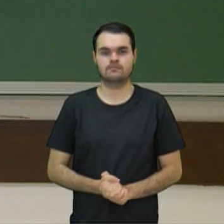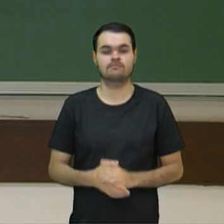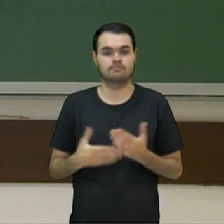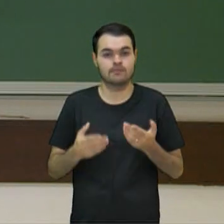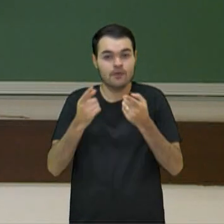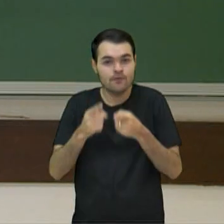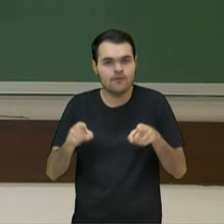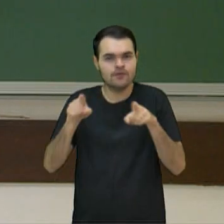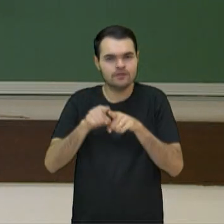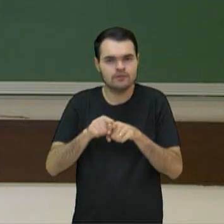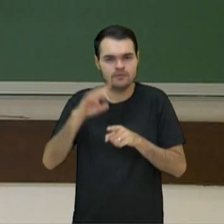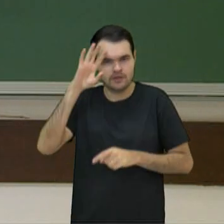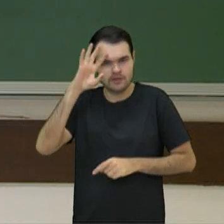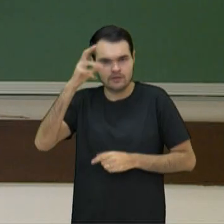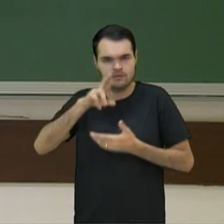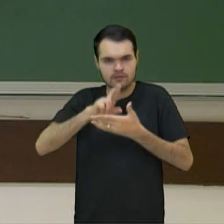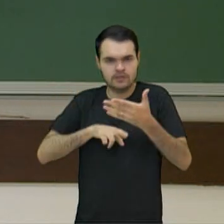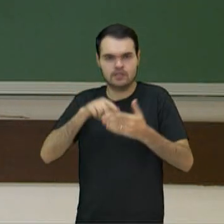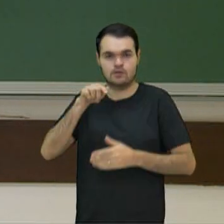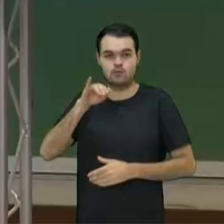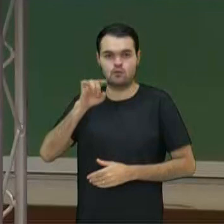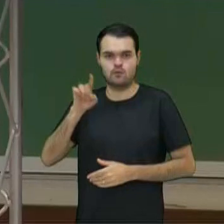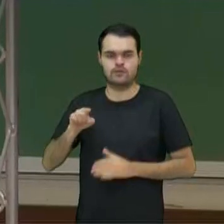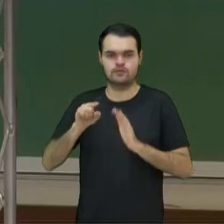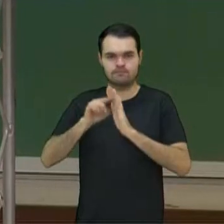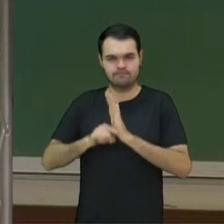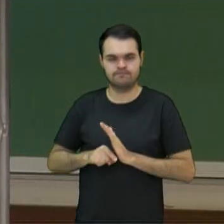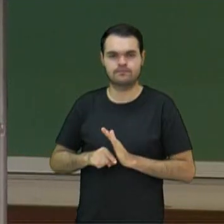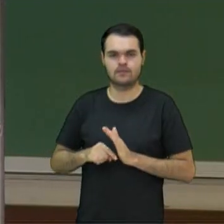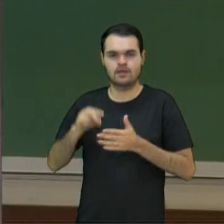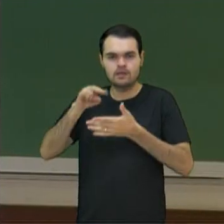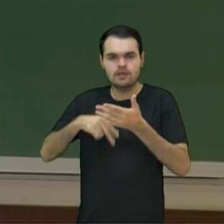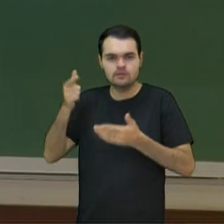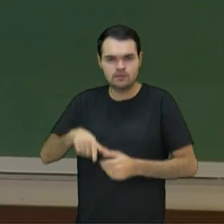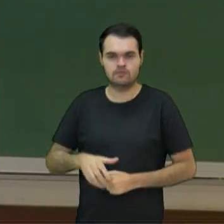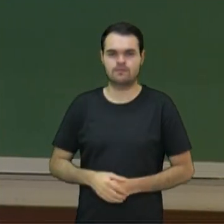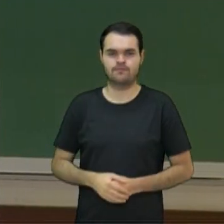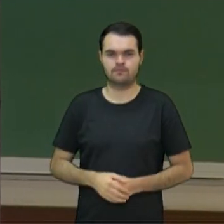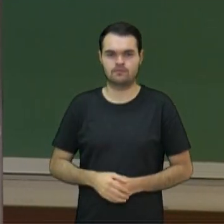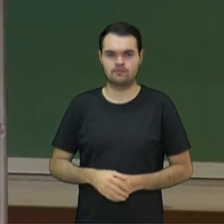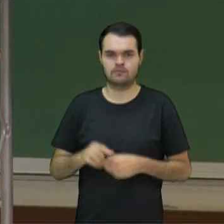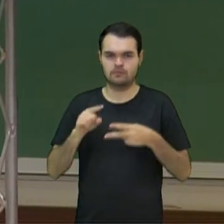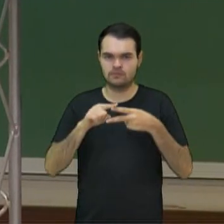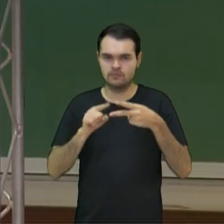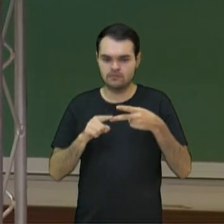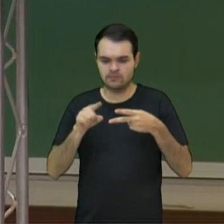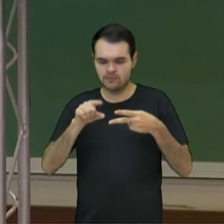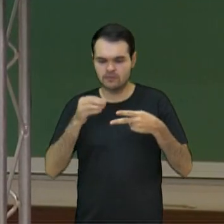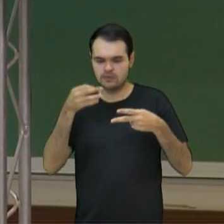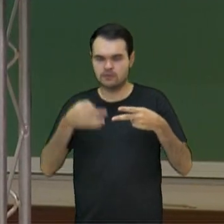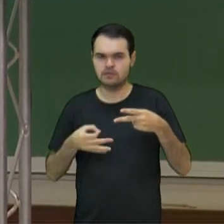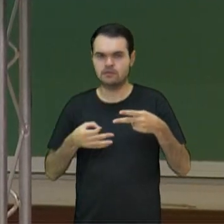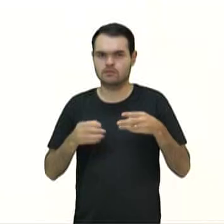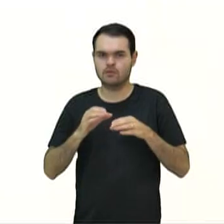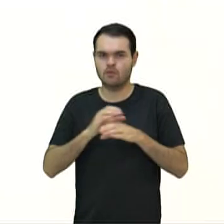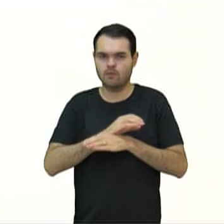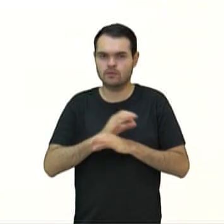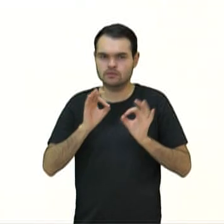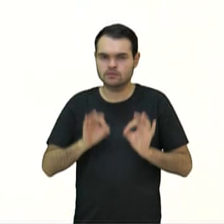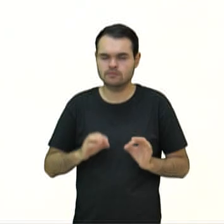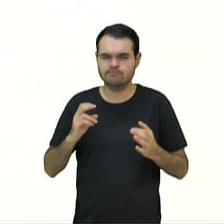Então, pessoal, voltando aqui na resolução do quiz, vou ler novamente, então. Assinale a alternativa que completa de